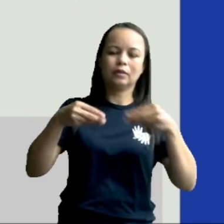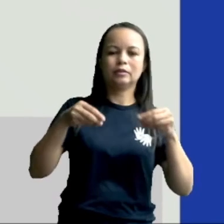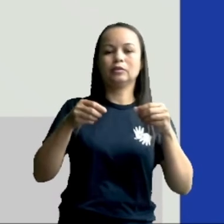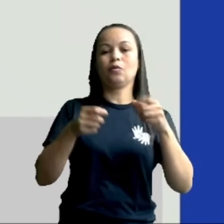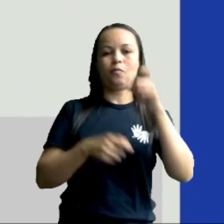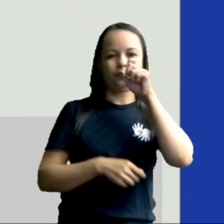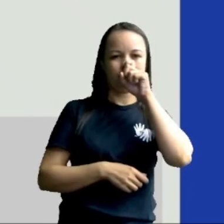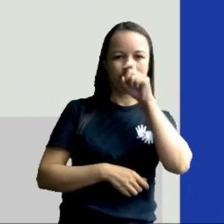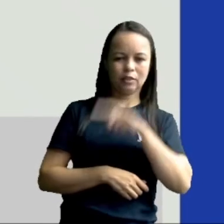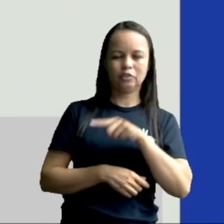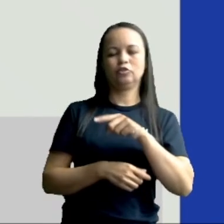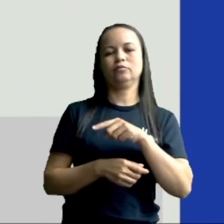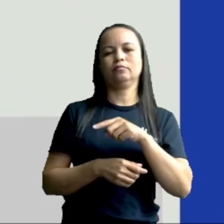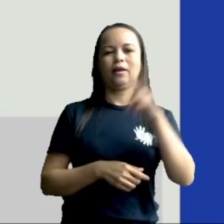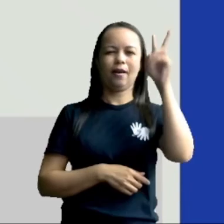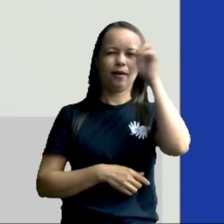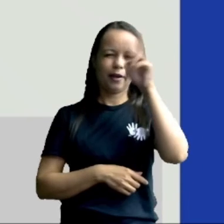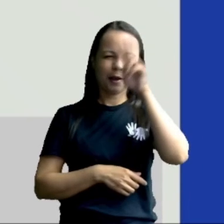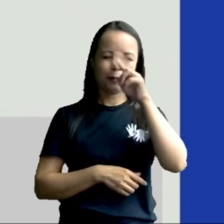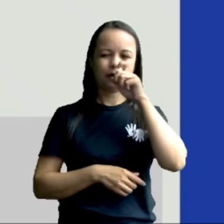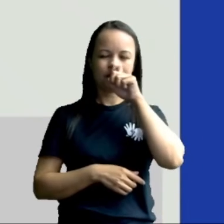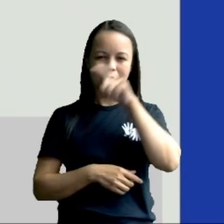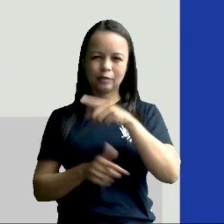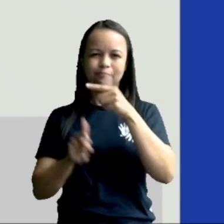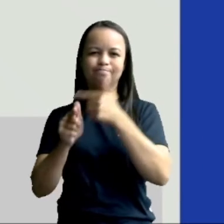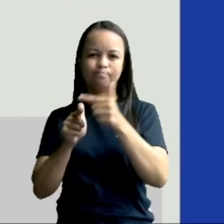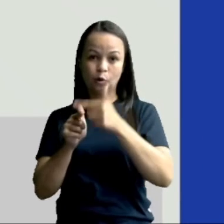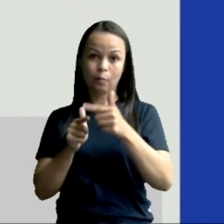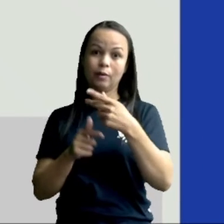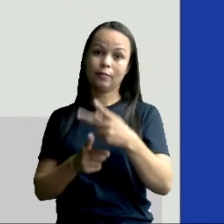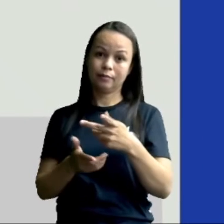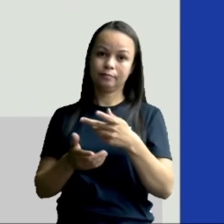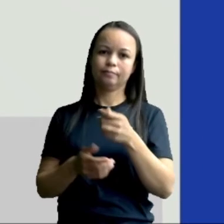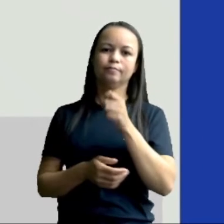como lixo. Lembra que eu falei que o lixo ainda é um problema?